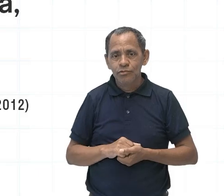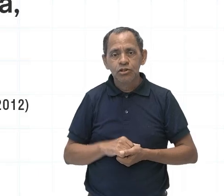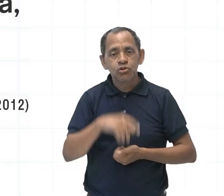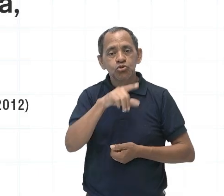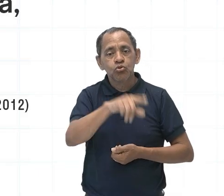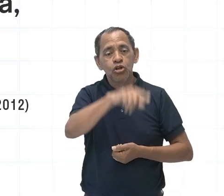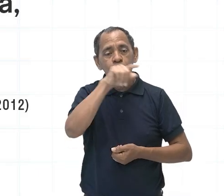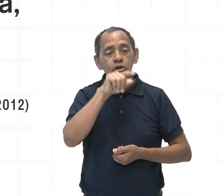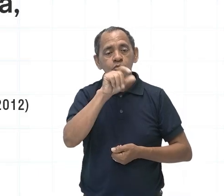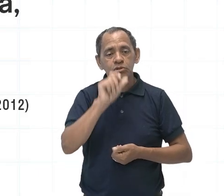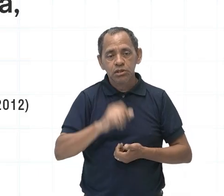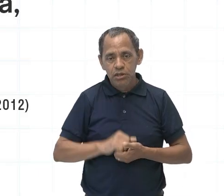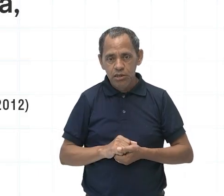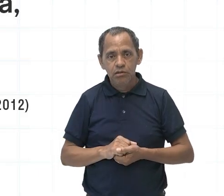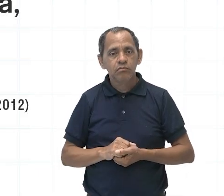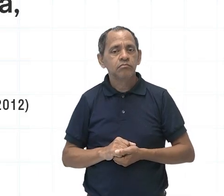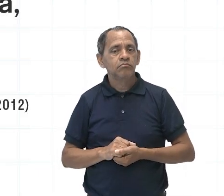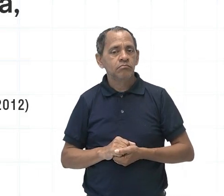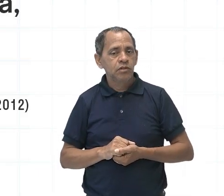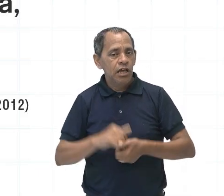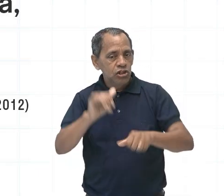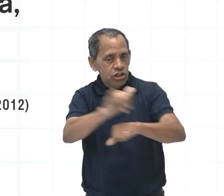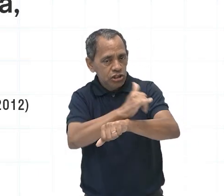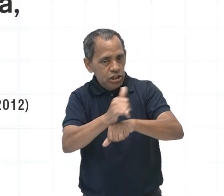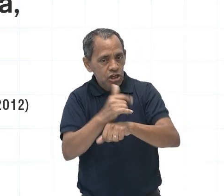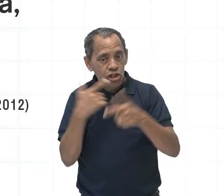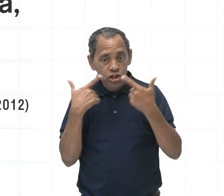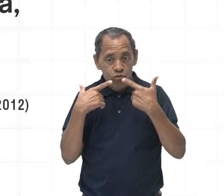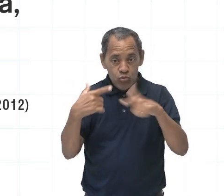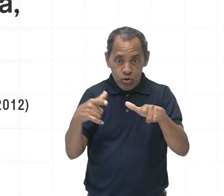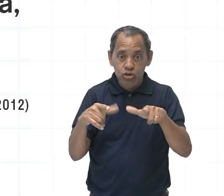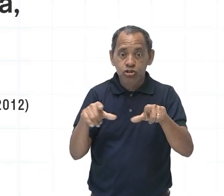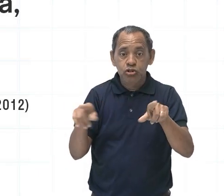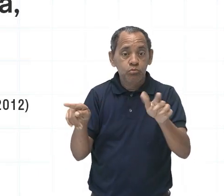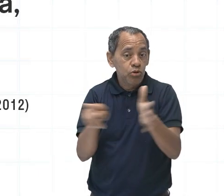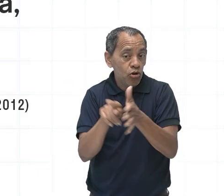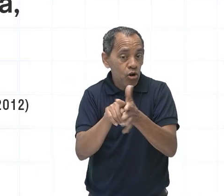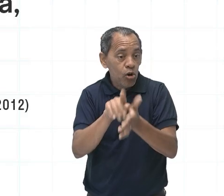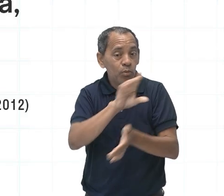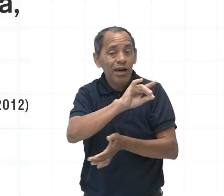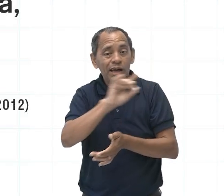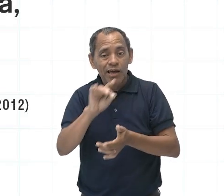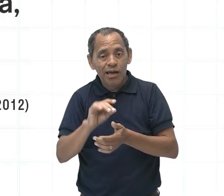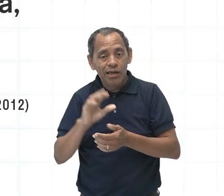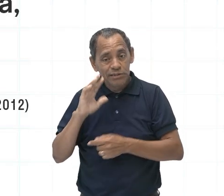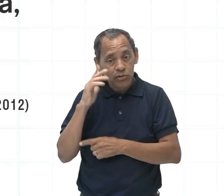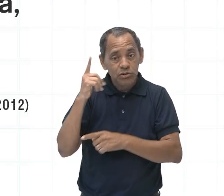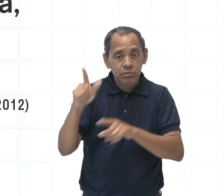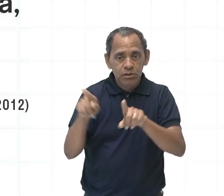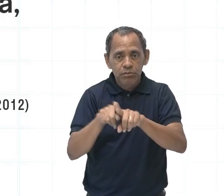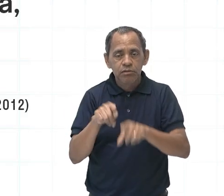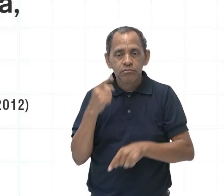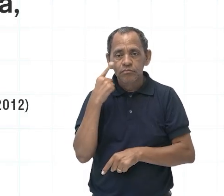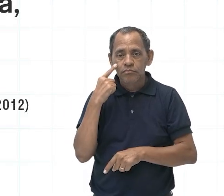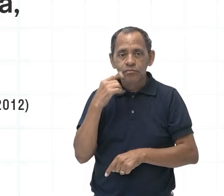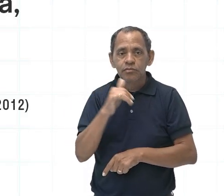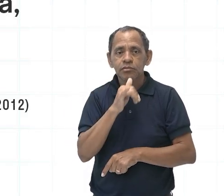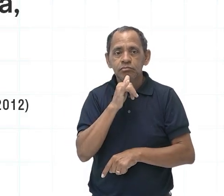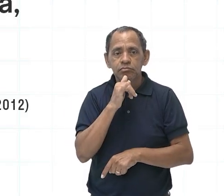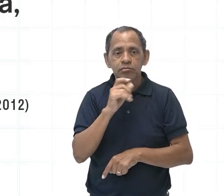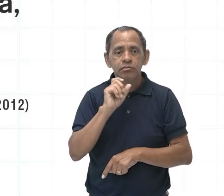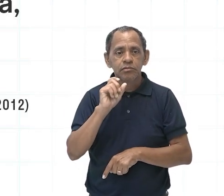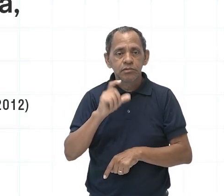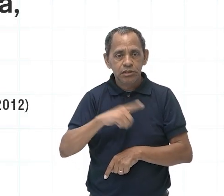recursos linguísticos adequados a cada uma dessas situações. E aí, observando o nosso exemplo, nós tínhamos aqui o